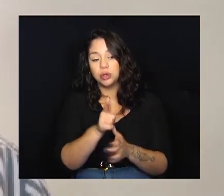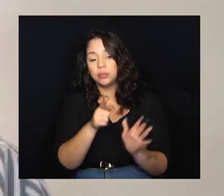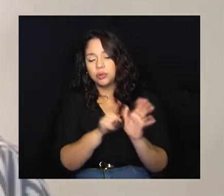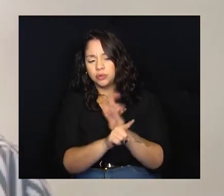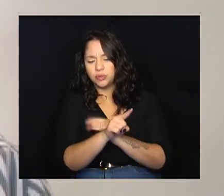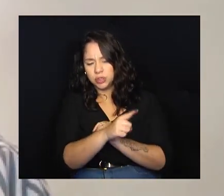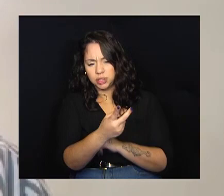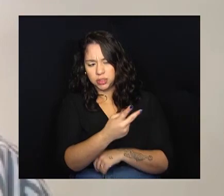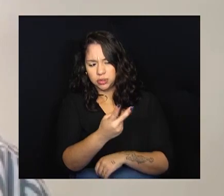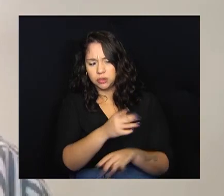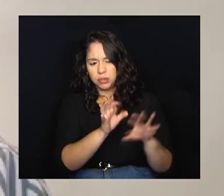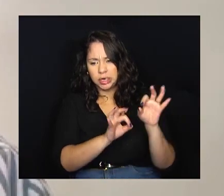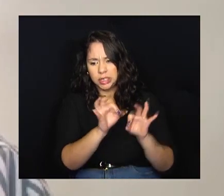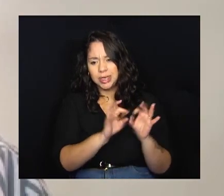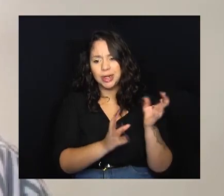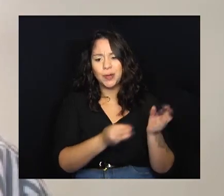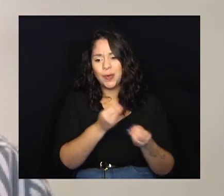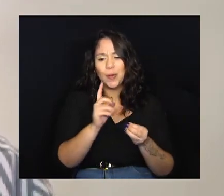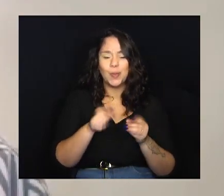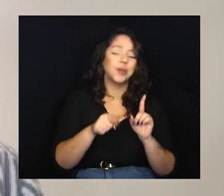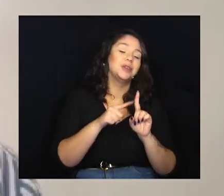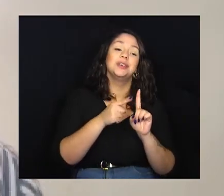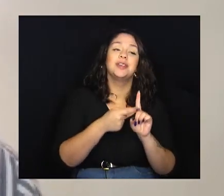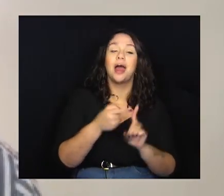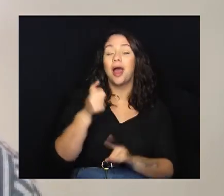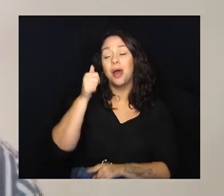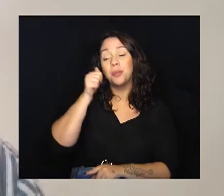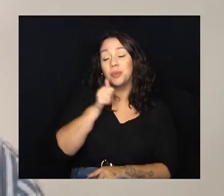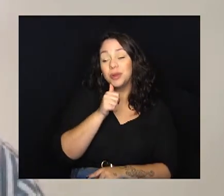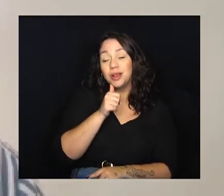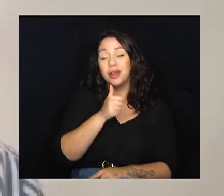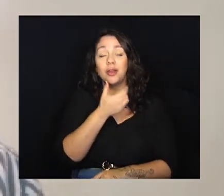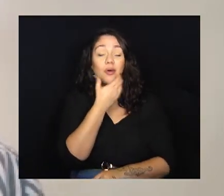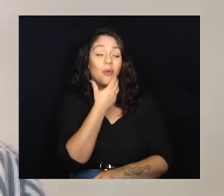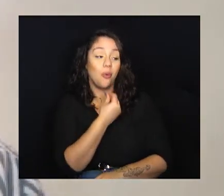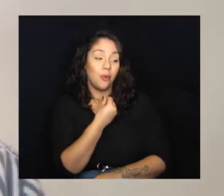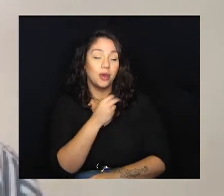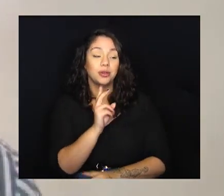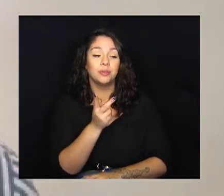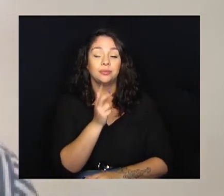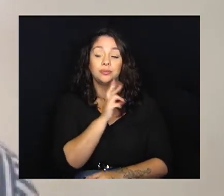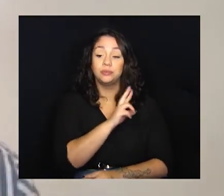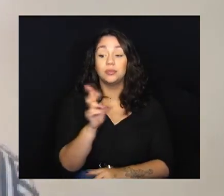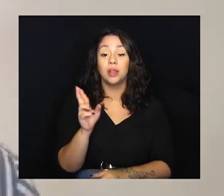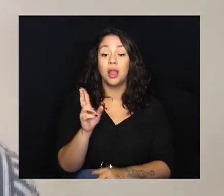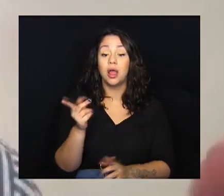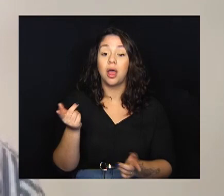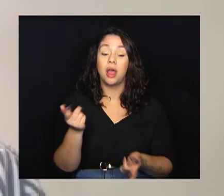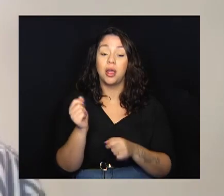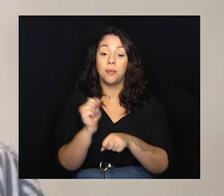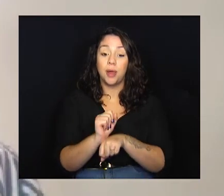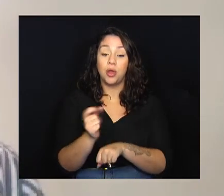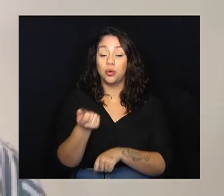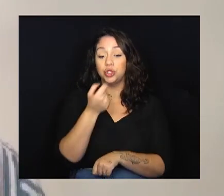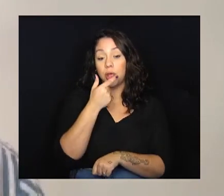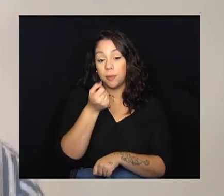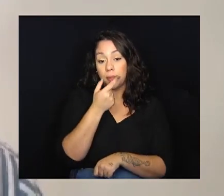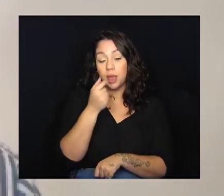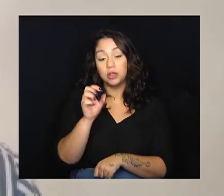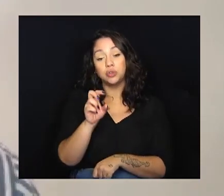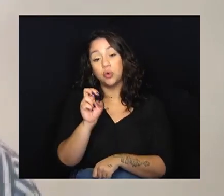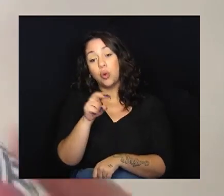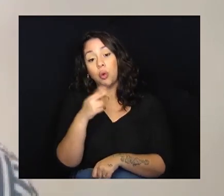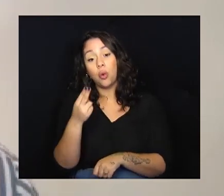como que foi essa gestação a mulher sempre a mulher e o homem sempre fala ah a gente parou de usar o anticoncepcional ou preservativo